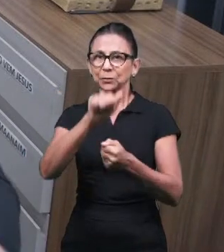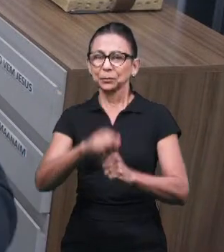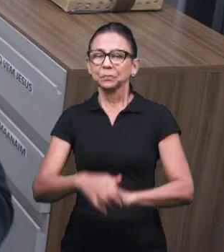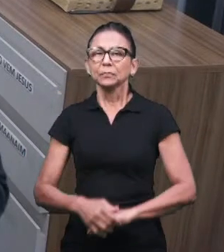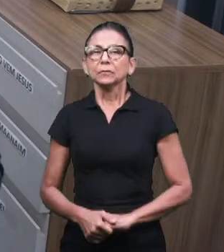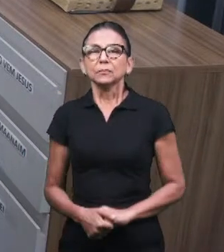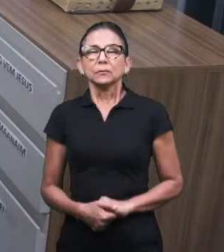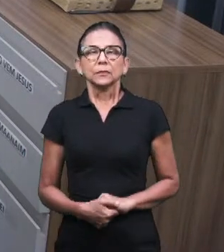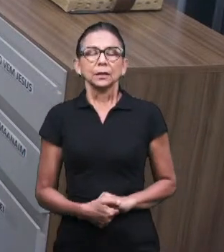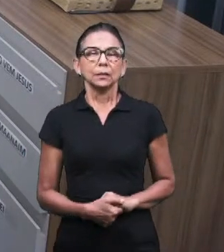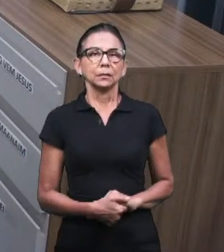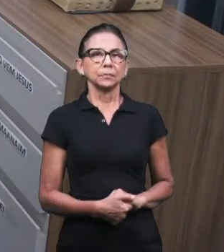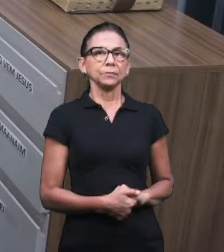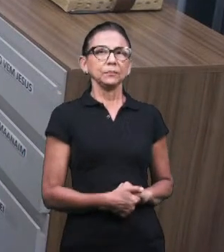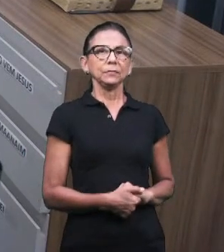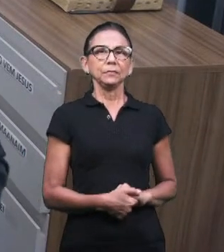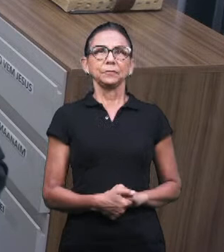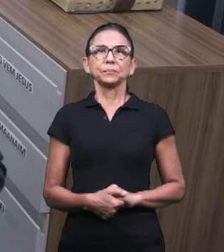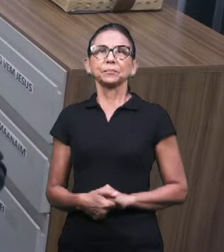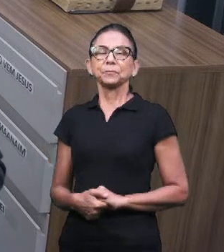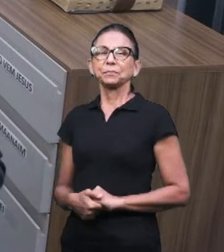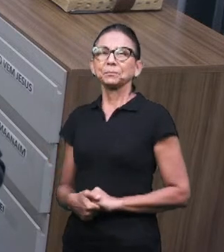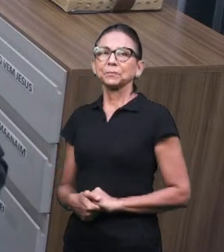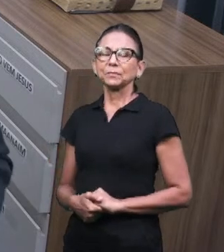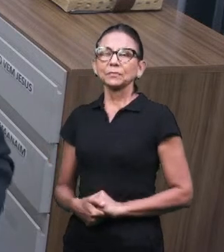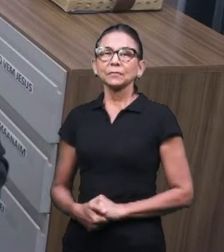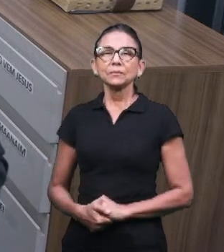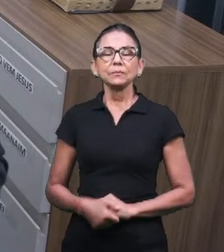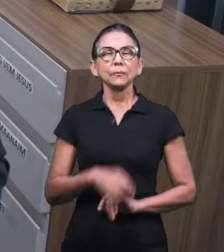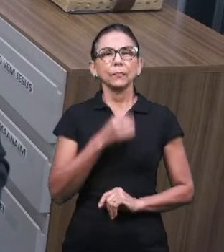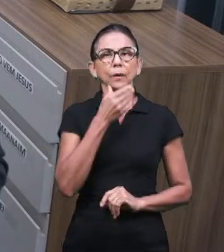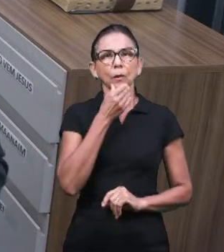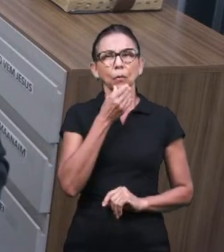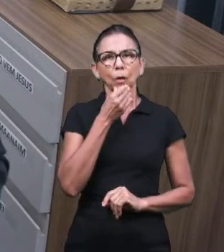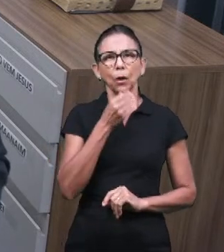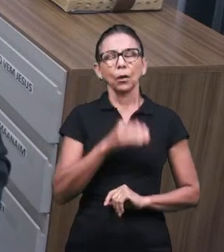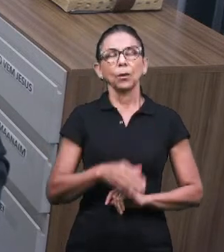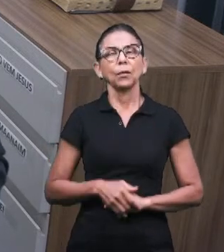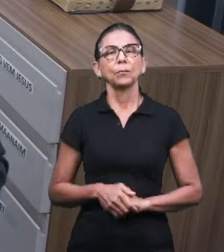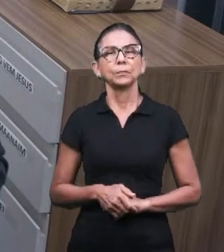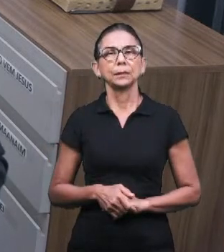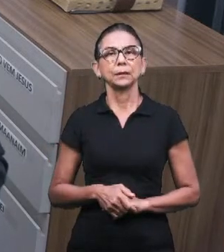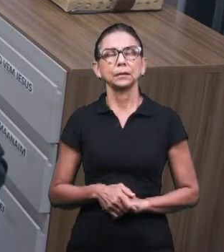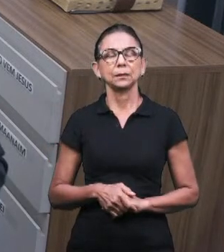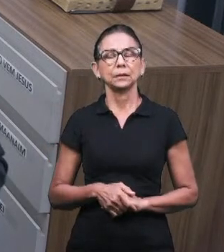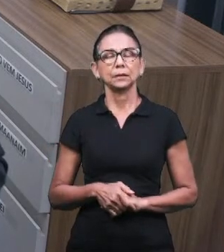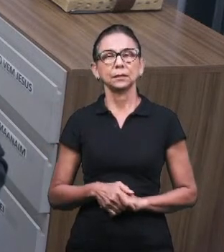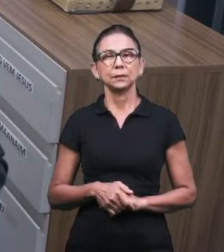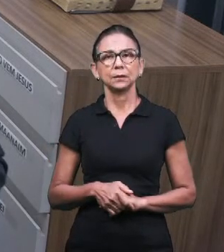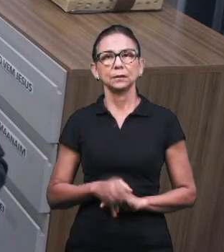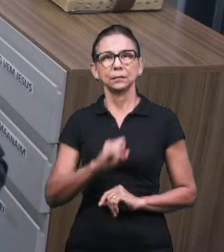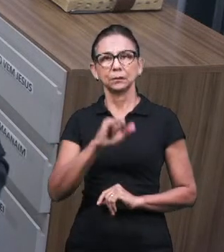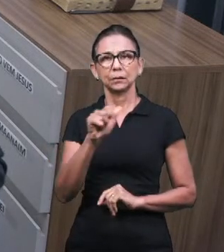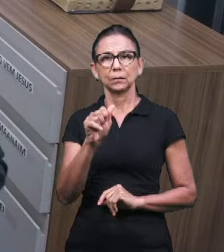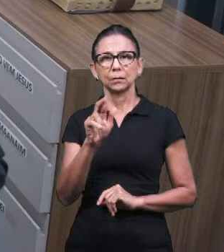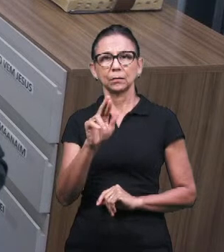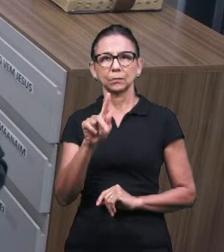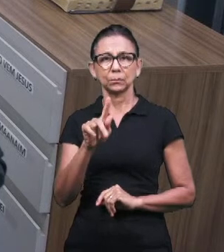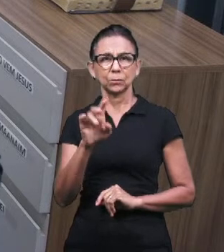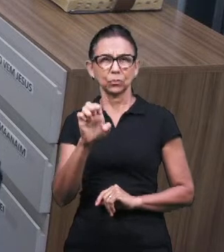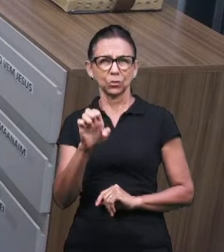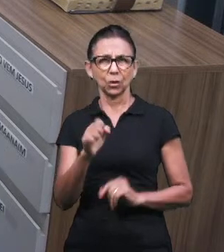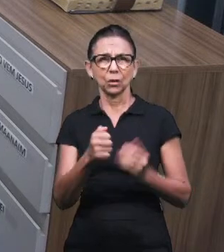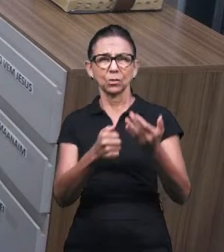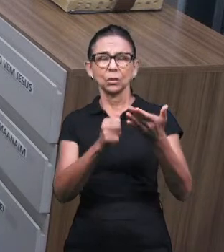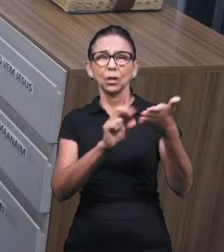aqui. Um abraço pro nosso irmão Jorge Fábio, está participando conosco. Cirlei Pereira participando conosco também. São muitos